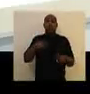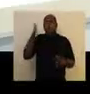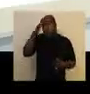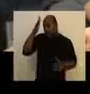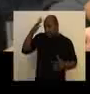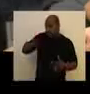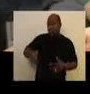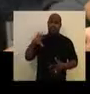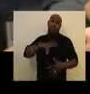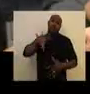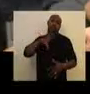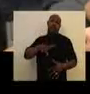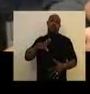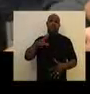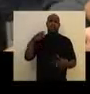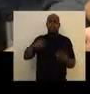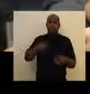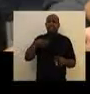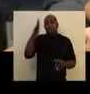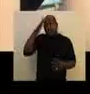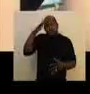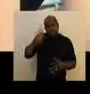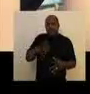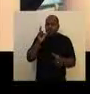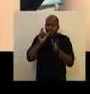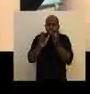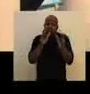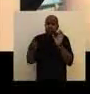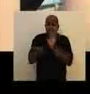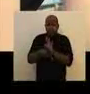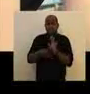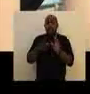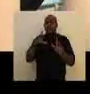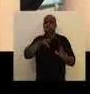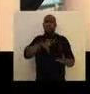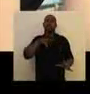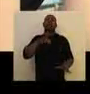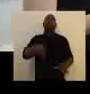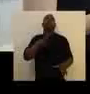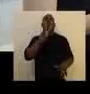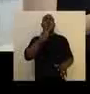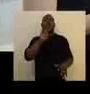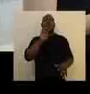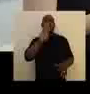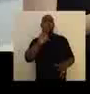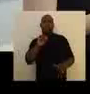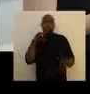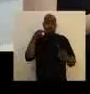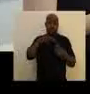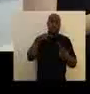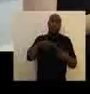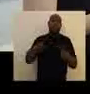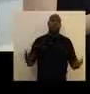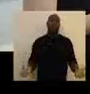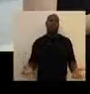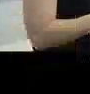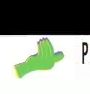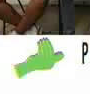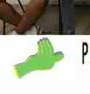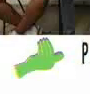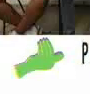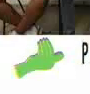muito do português e precisa justamente de elementos do português que são os elementos que eles menos dominam, que são os verbos de